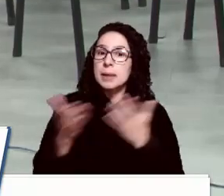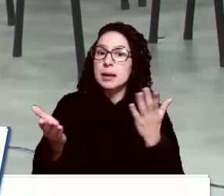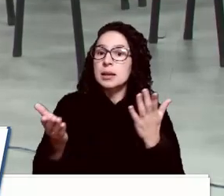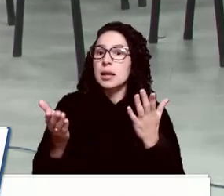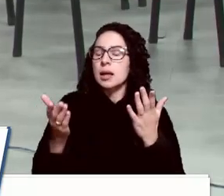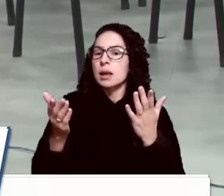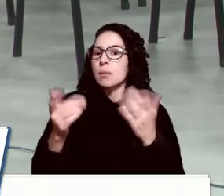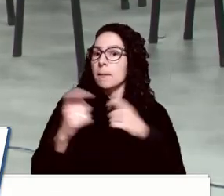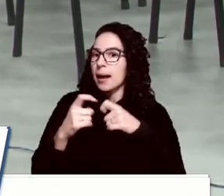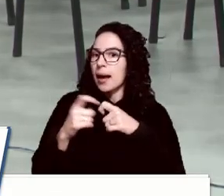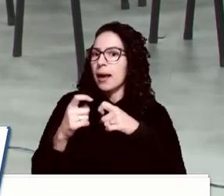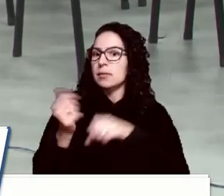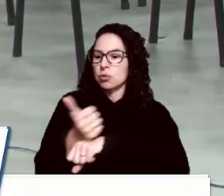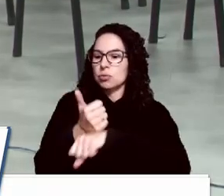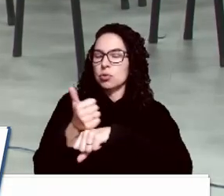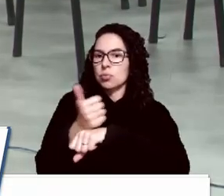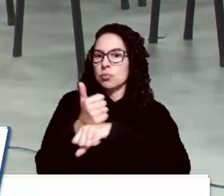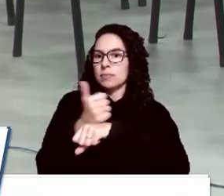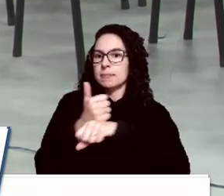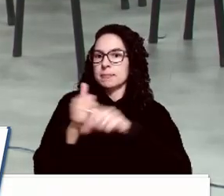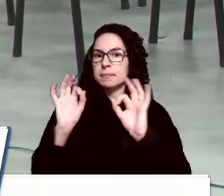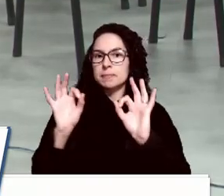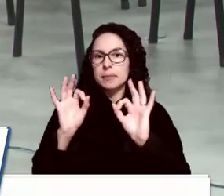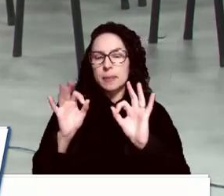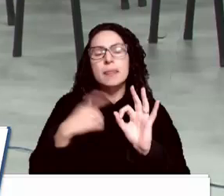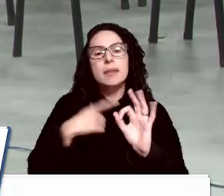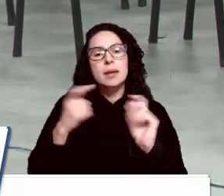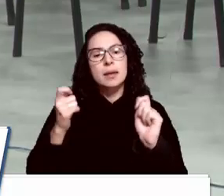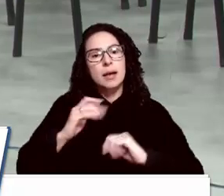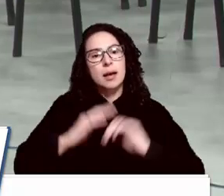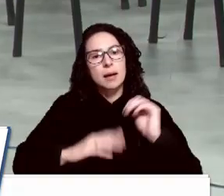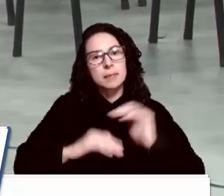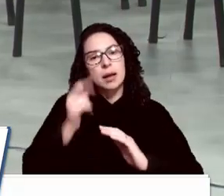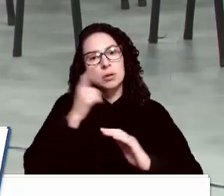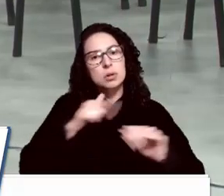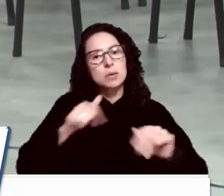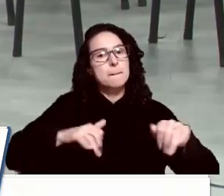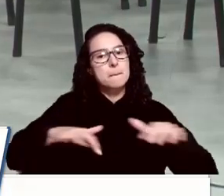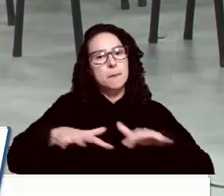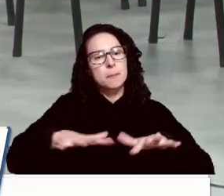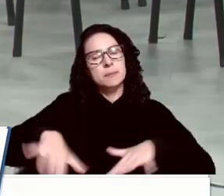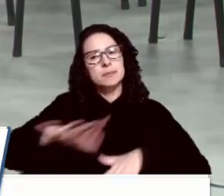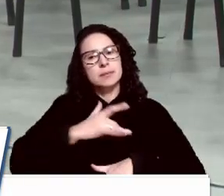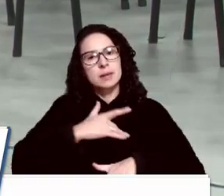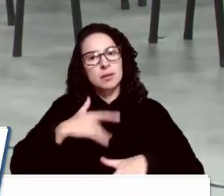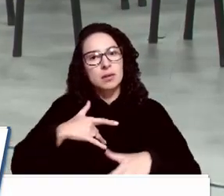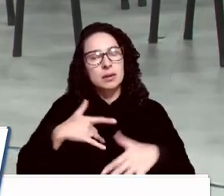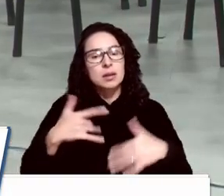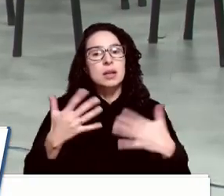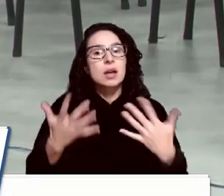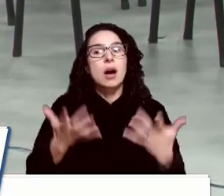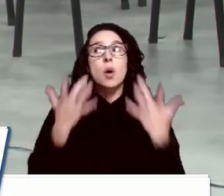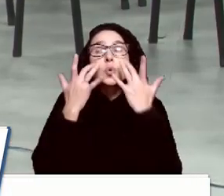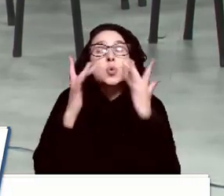perdendo pessoas especiais que têm condições de revolucionar a nossa saúde. E agora, eu não sei o porquê.